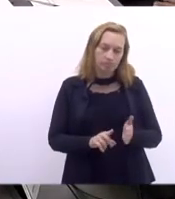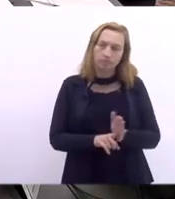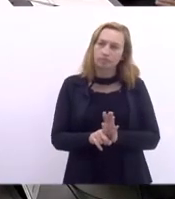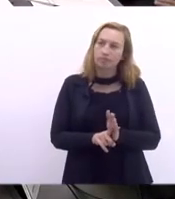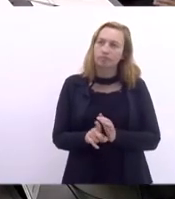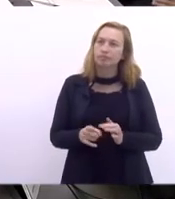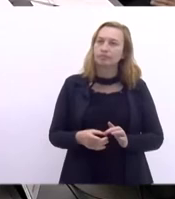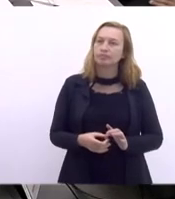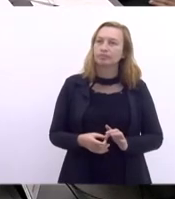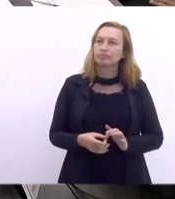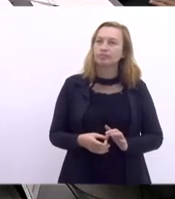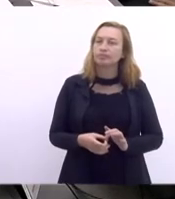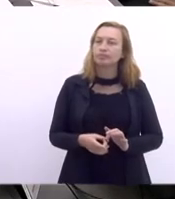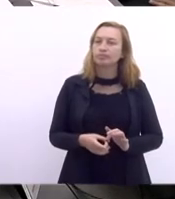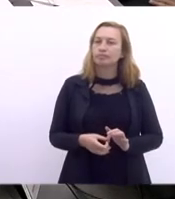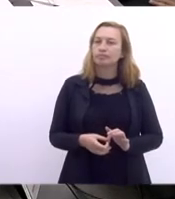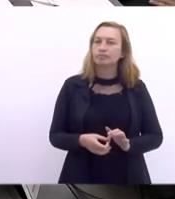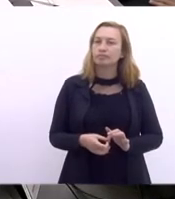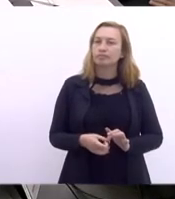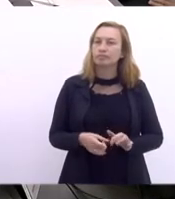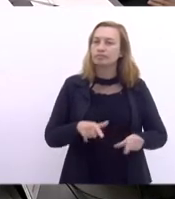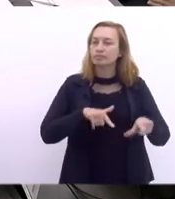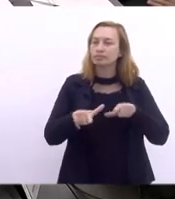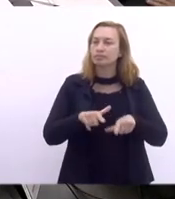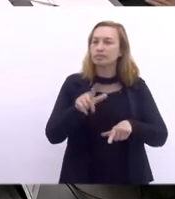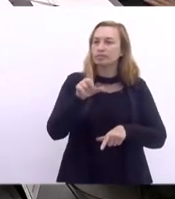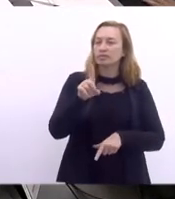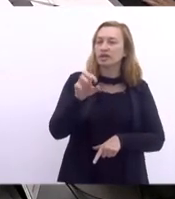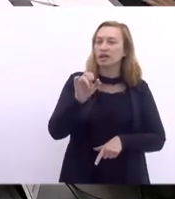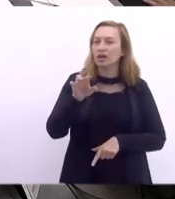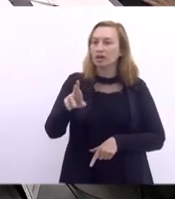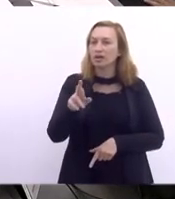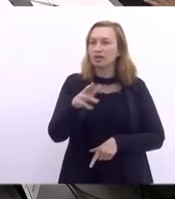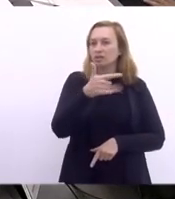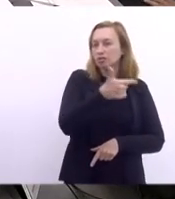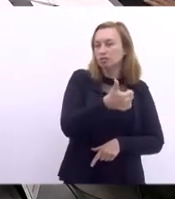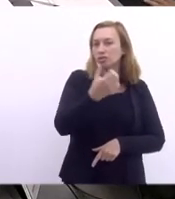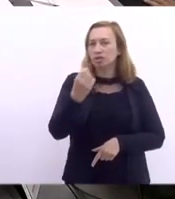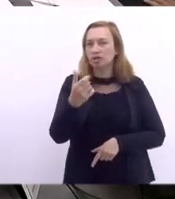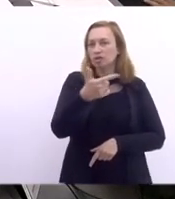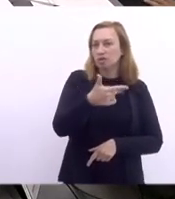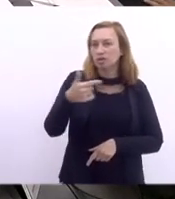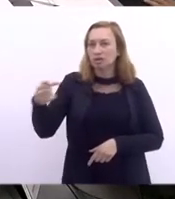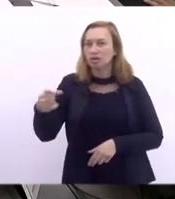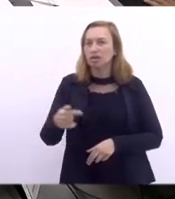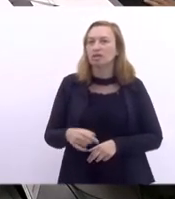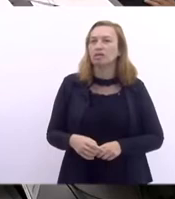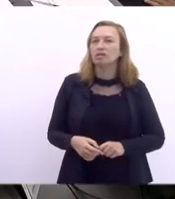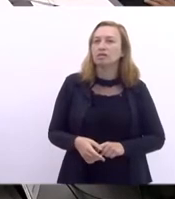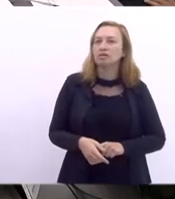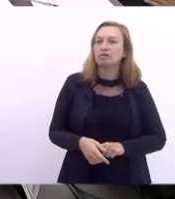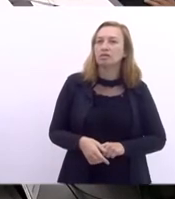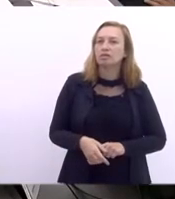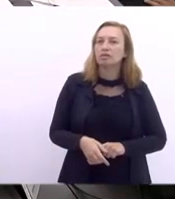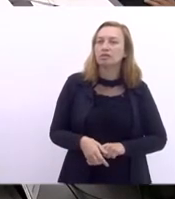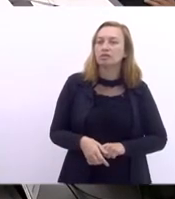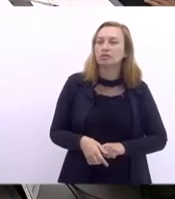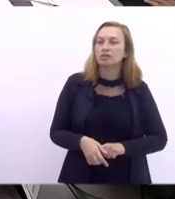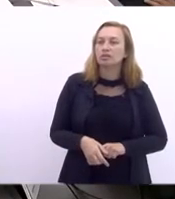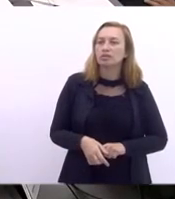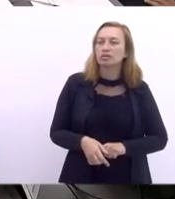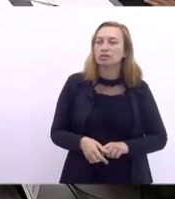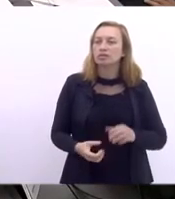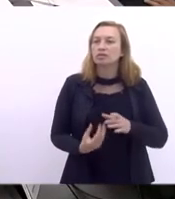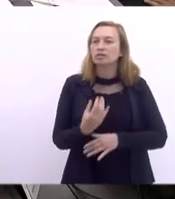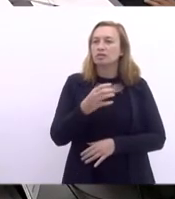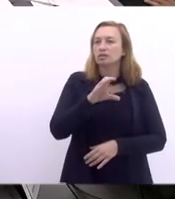a operação dela ué por que tá nesse período entre 2010/2017 né Assembleia Legislativa fez uma CPI